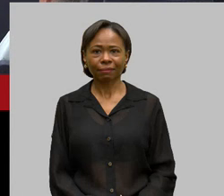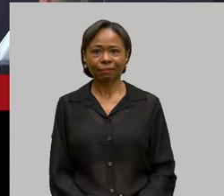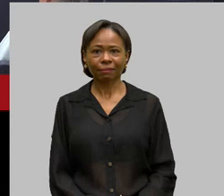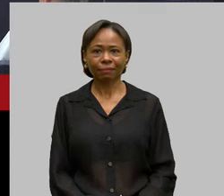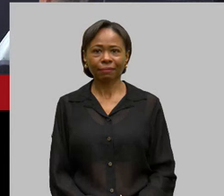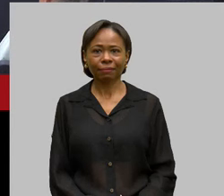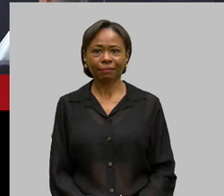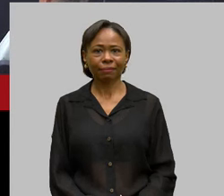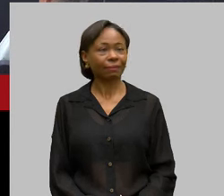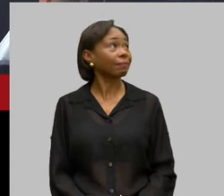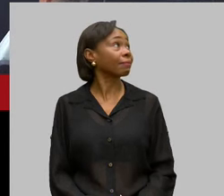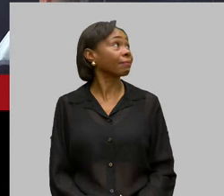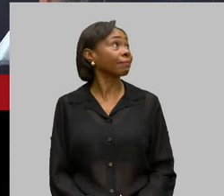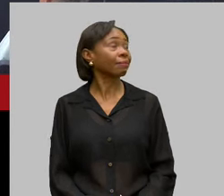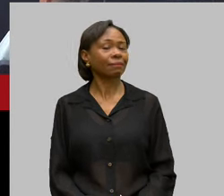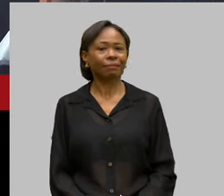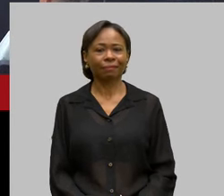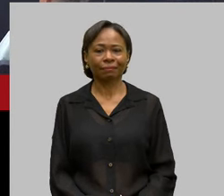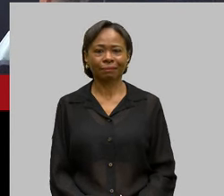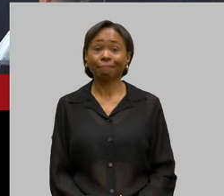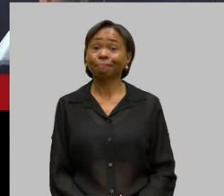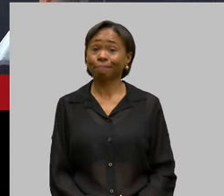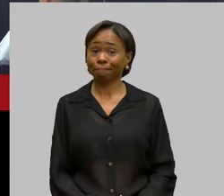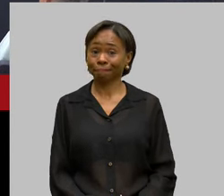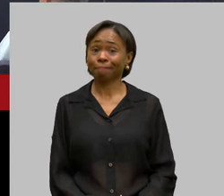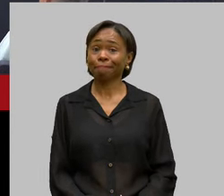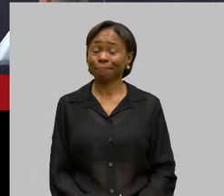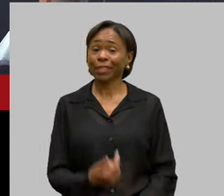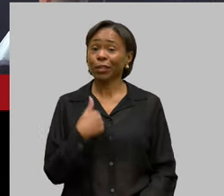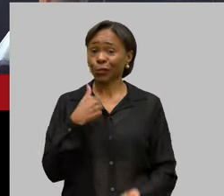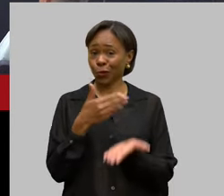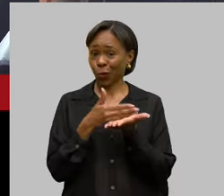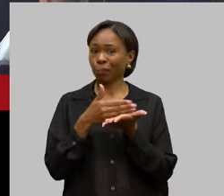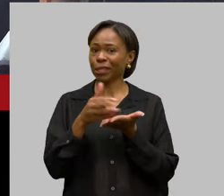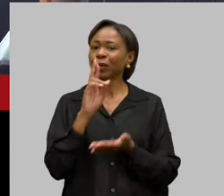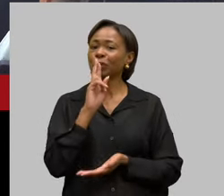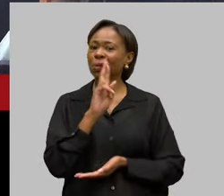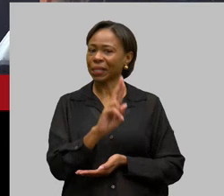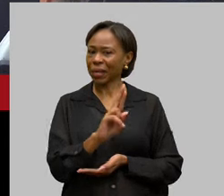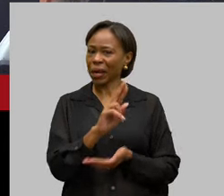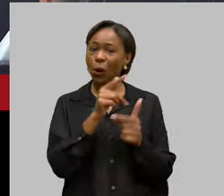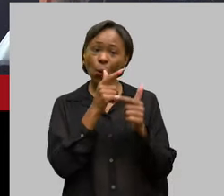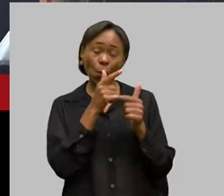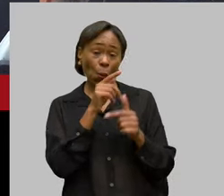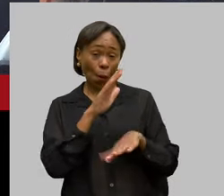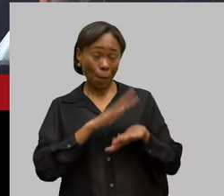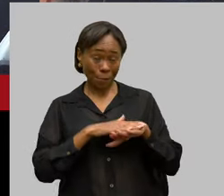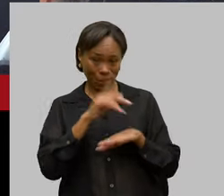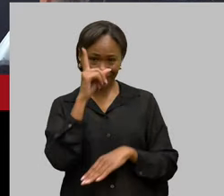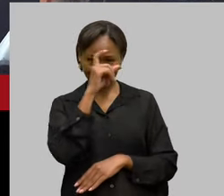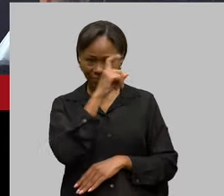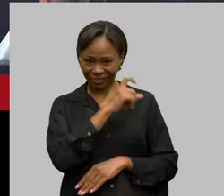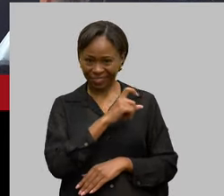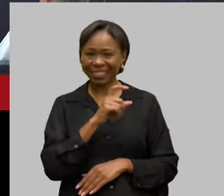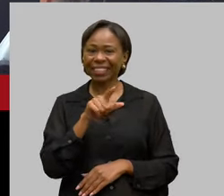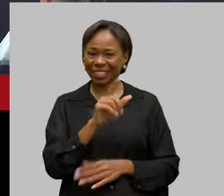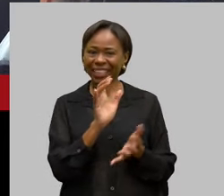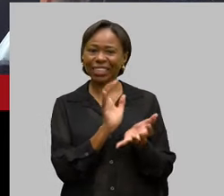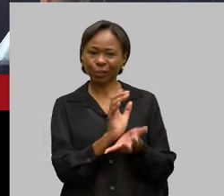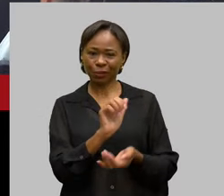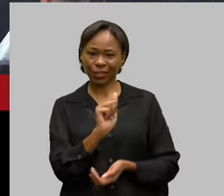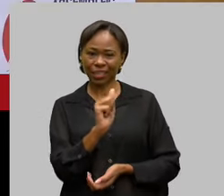bom vou vou começar pelo difícil então né né que é vou me expor com os meus colegas até porque eu já vi que tem colegas aqui tem atuários aqui para para me